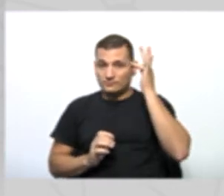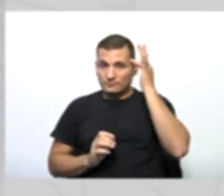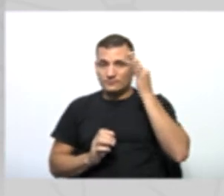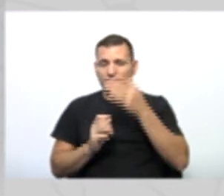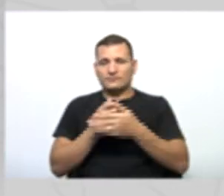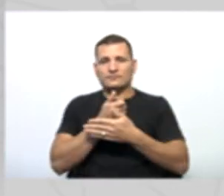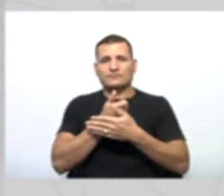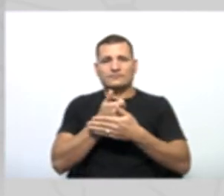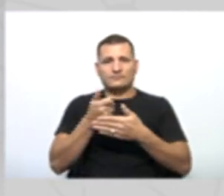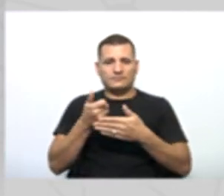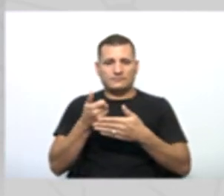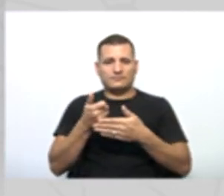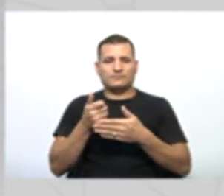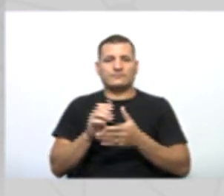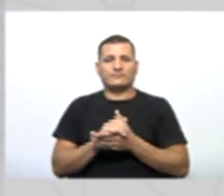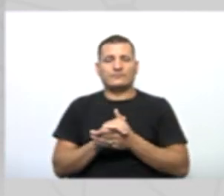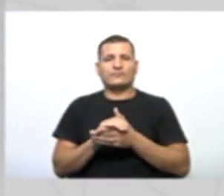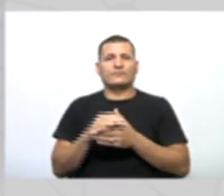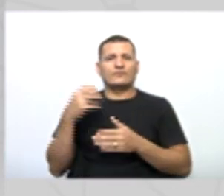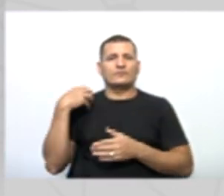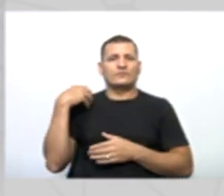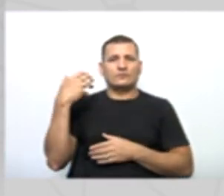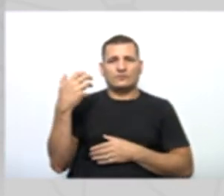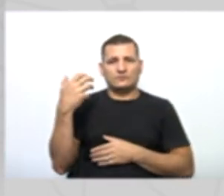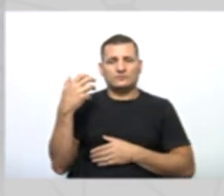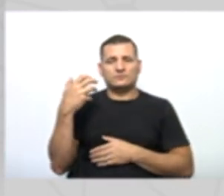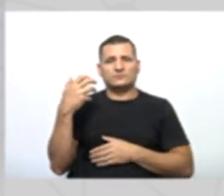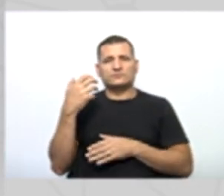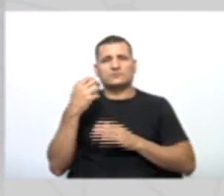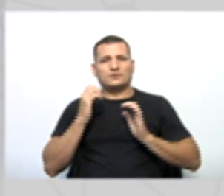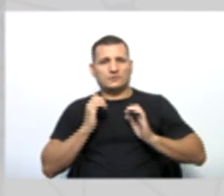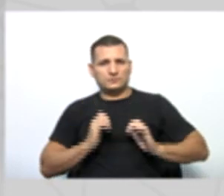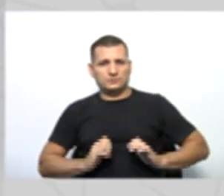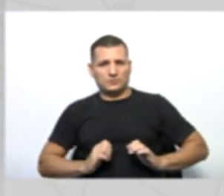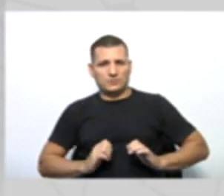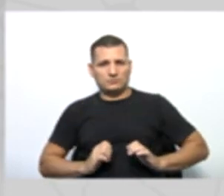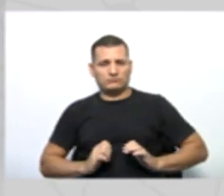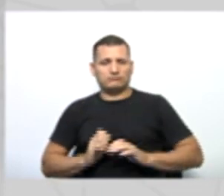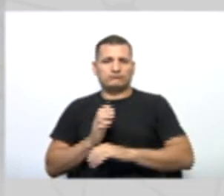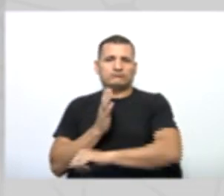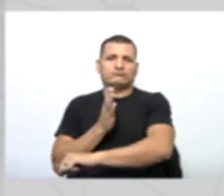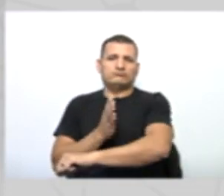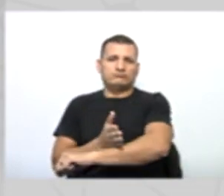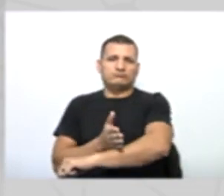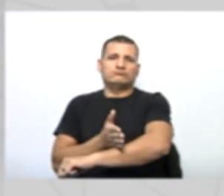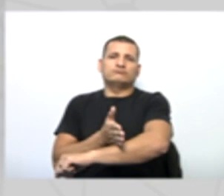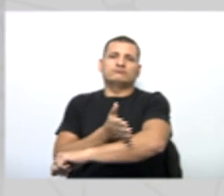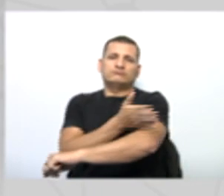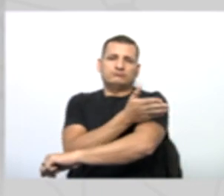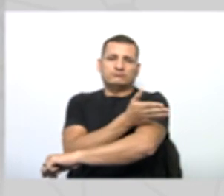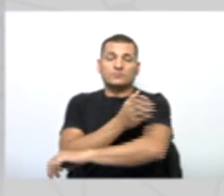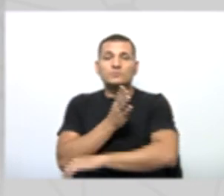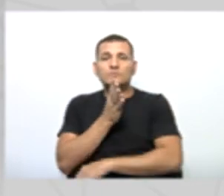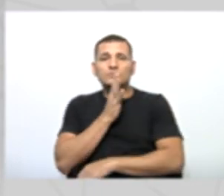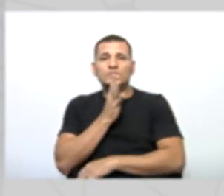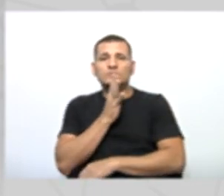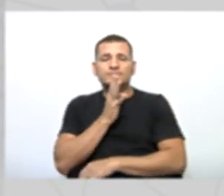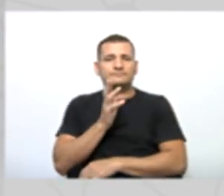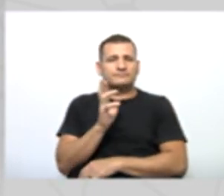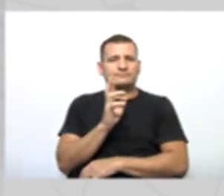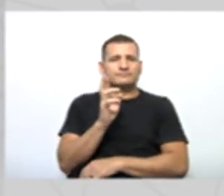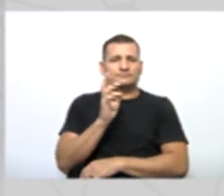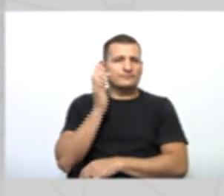moral, Sócrates e a ética na antiguidade. Vamos conhecer um pouco quem foram os filósofos